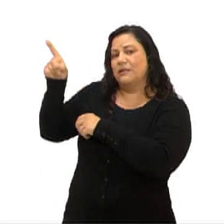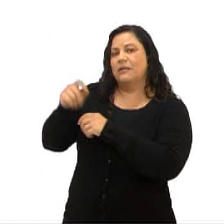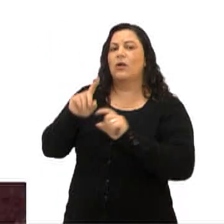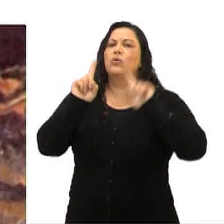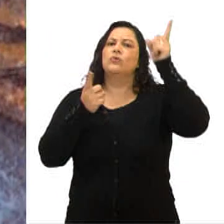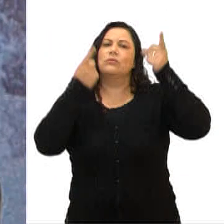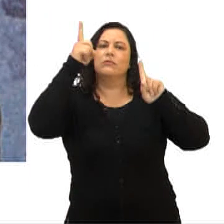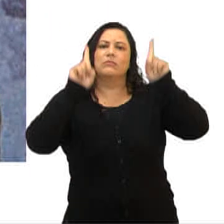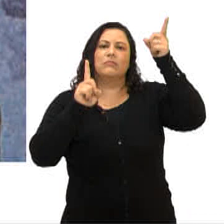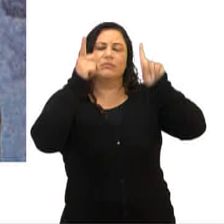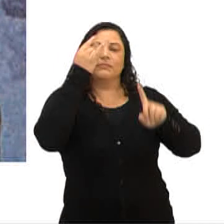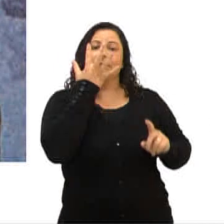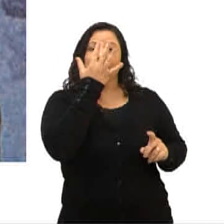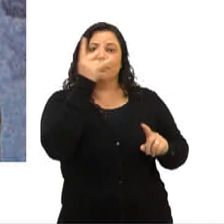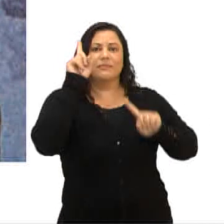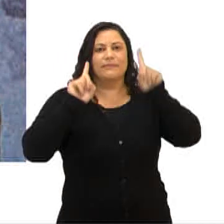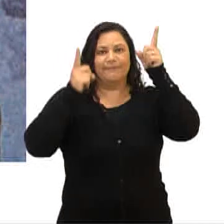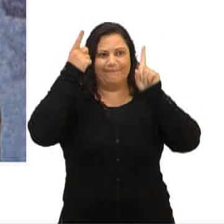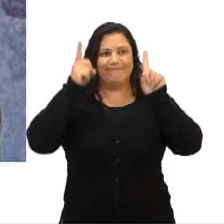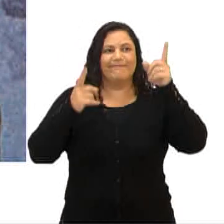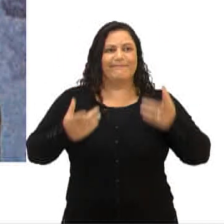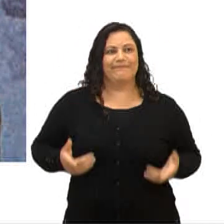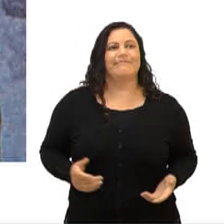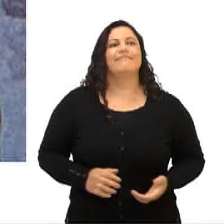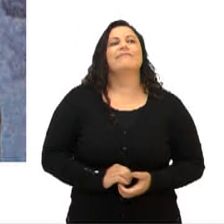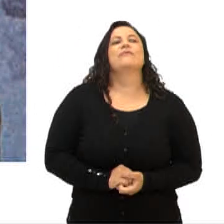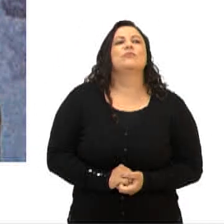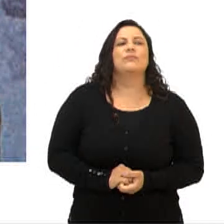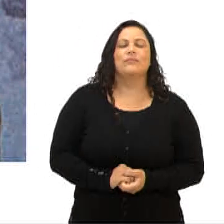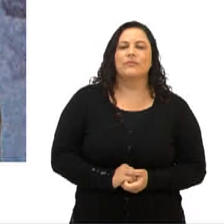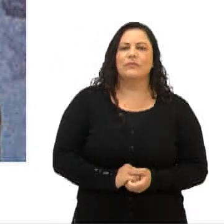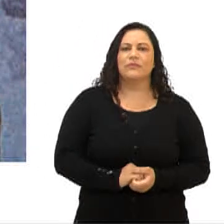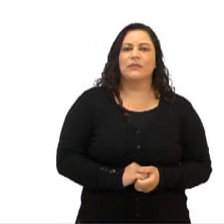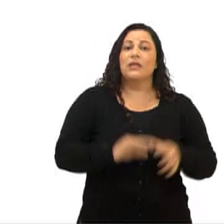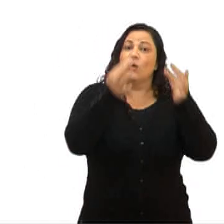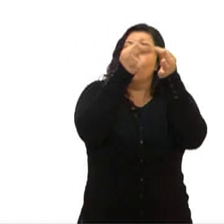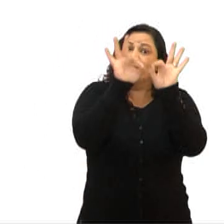né? Aí o zoom, o detalhe.